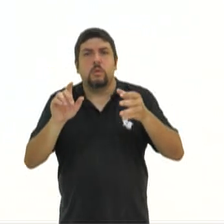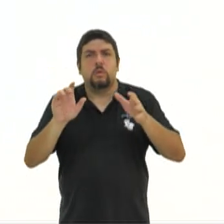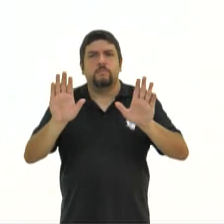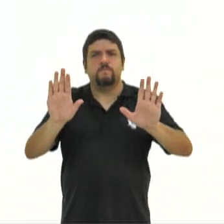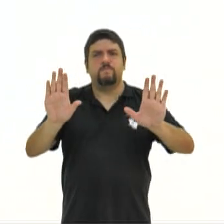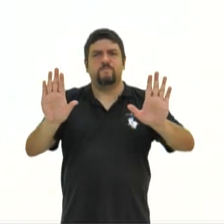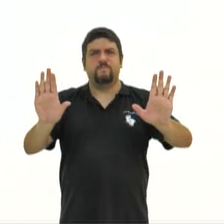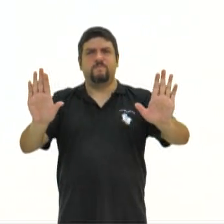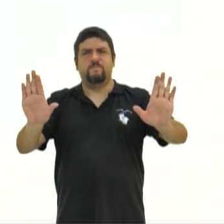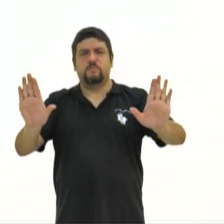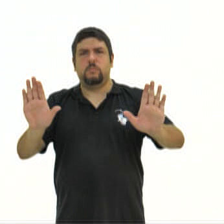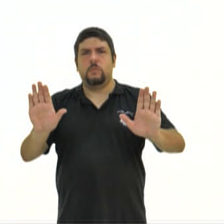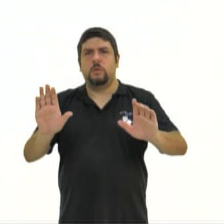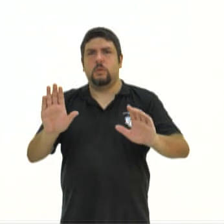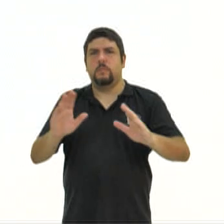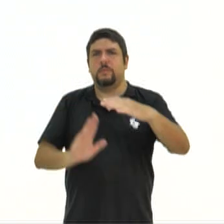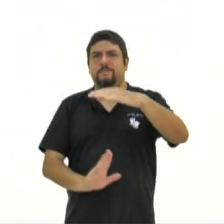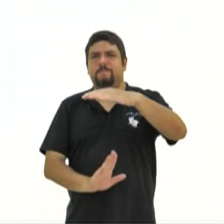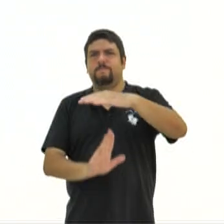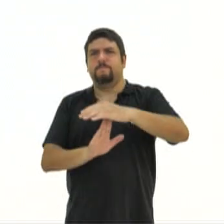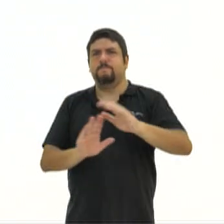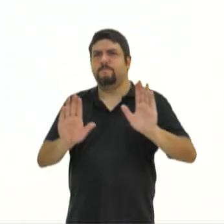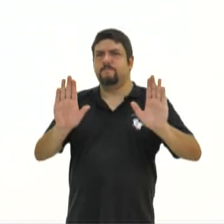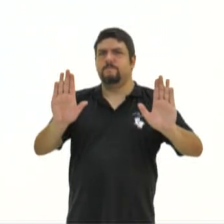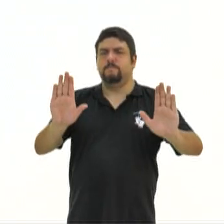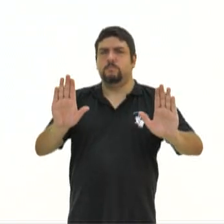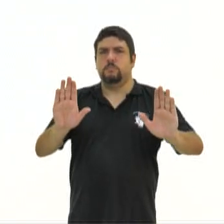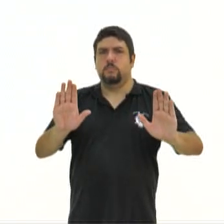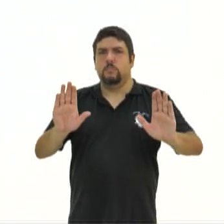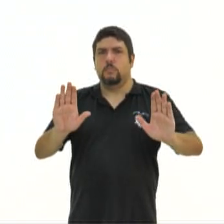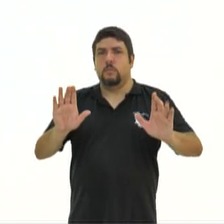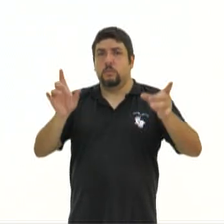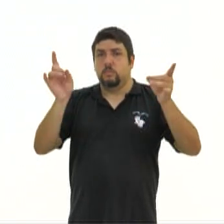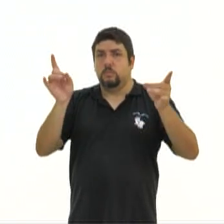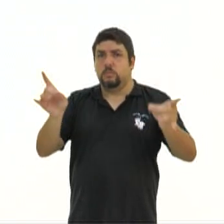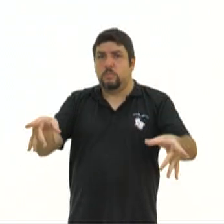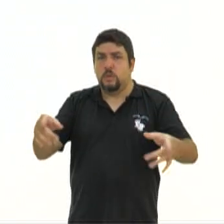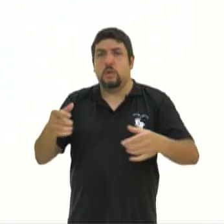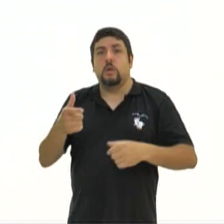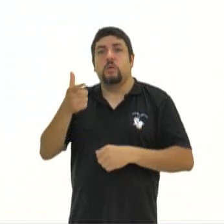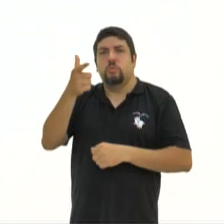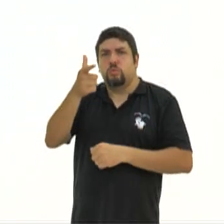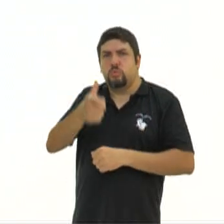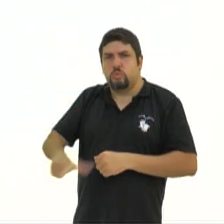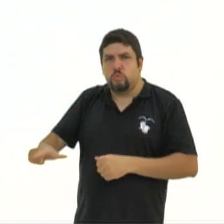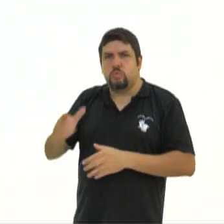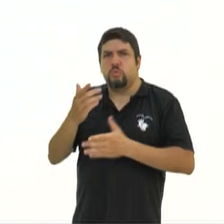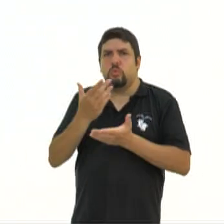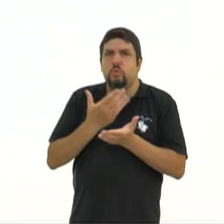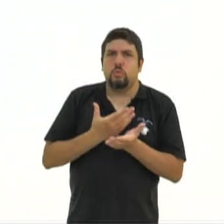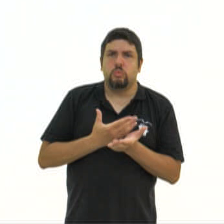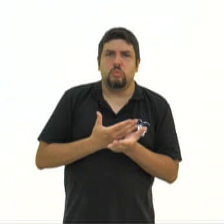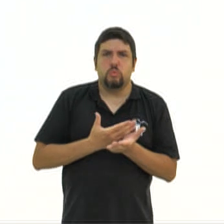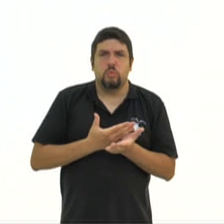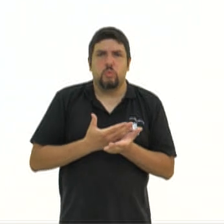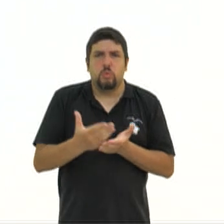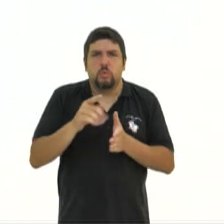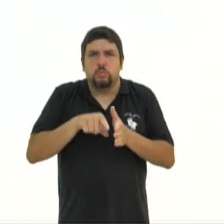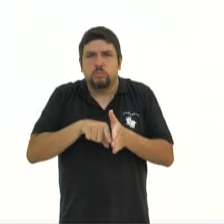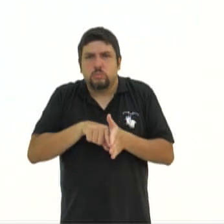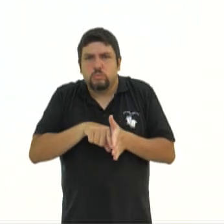momento, acreditara e começar tudo novamente a partir dos fundamentos se